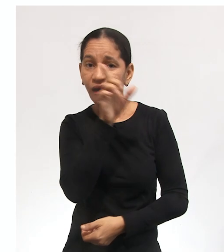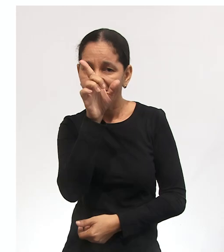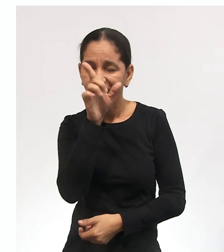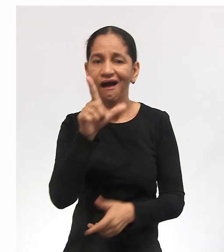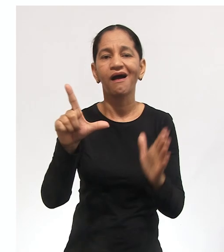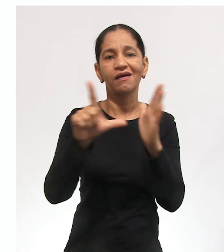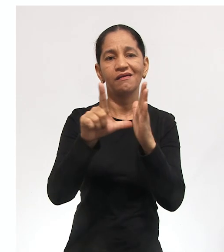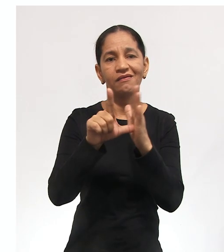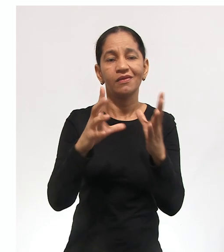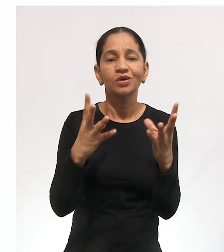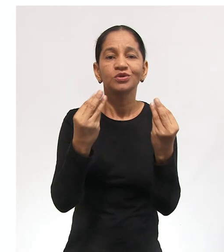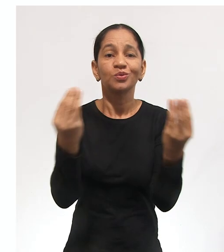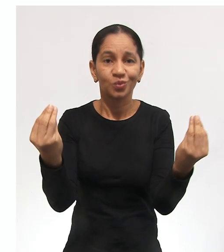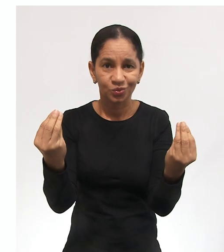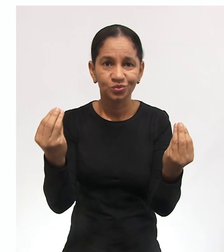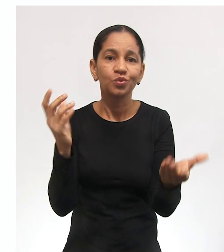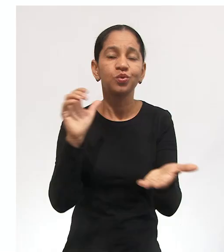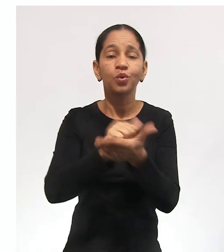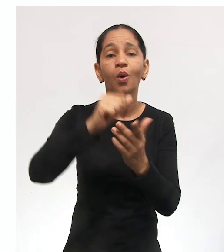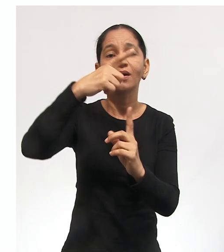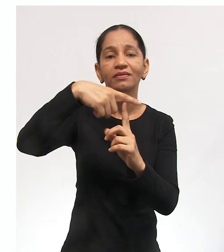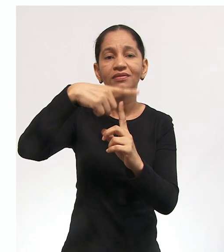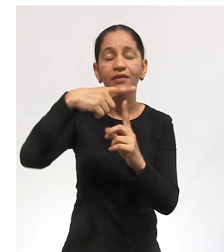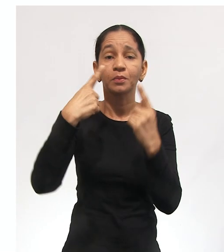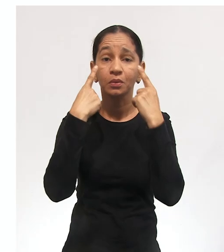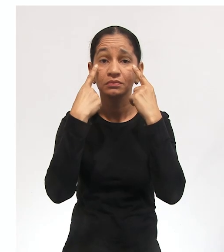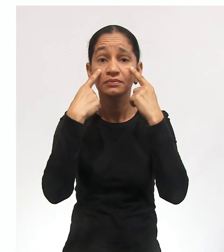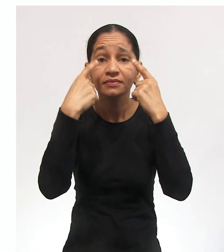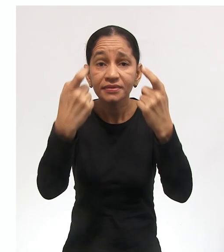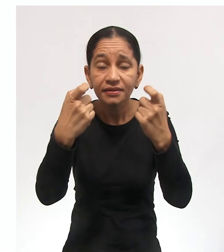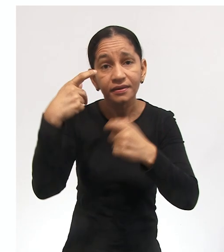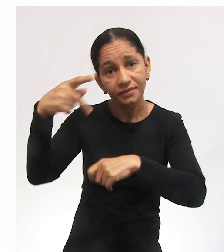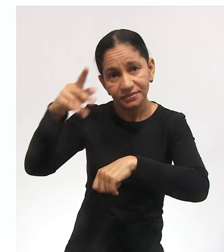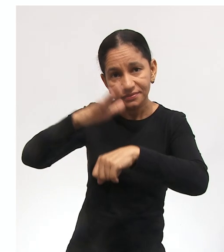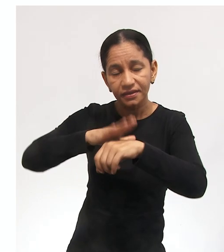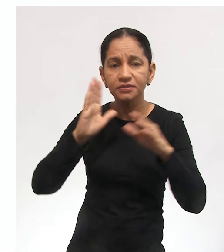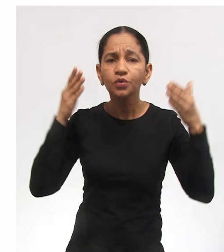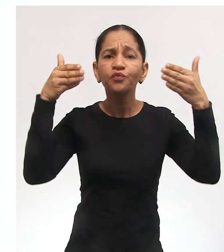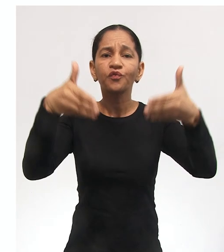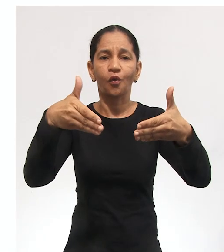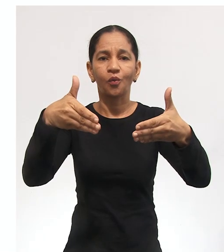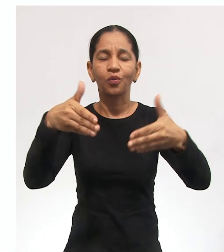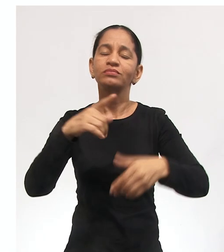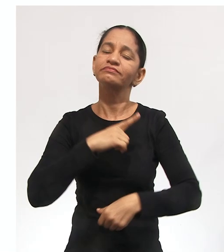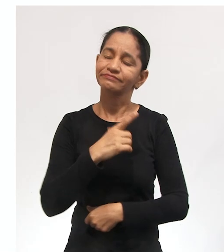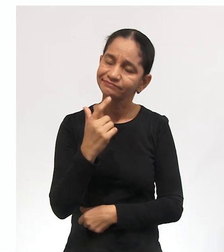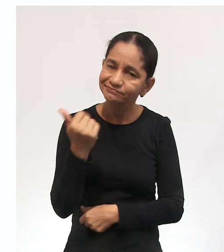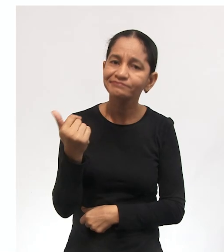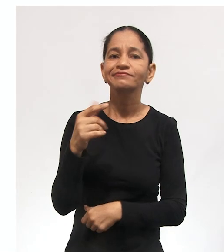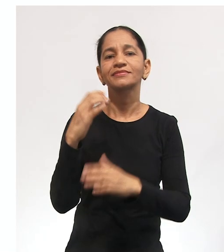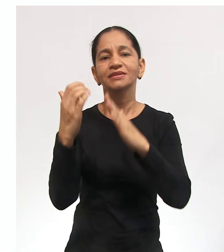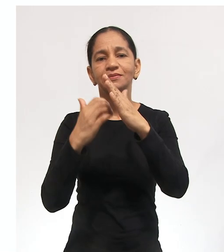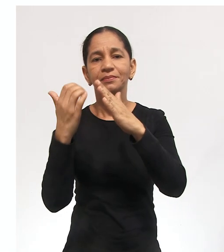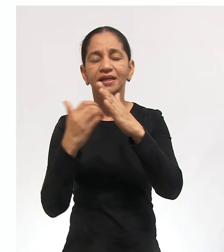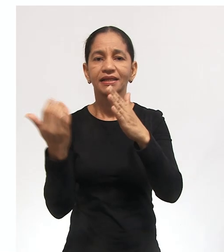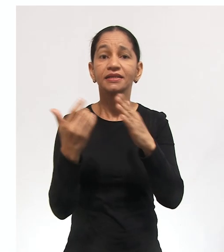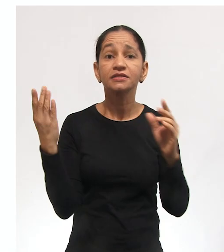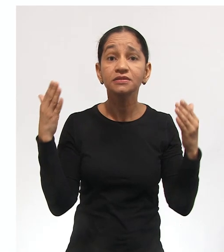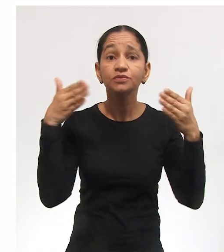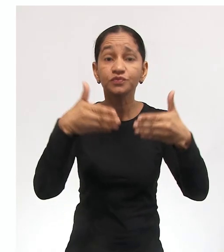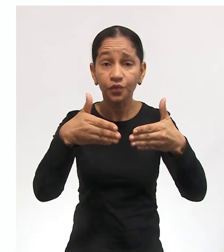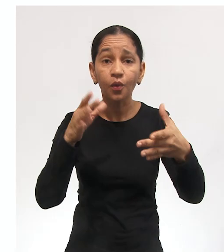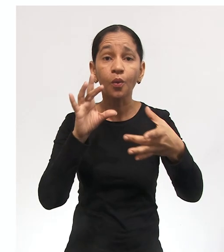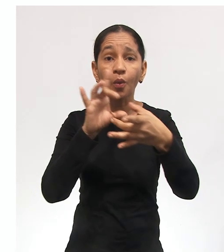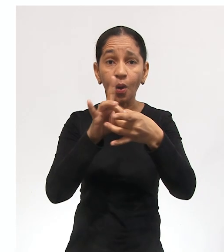vai caracterizar é o interesse em comum. A partir do momento que as empresas têm interesses